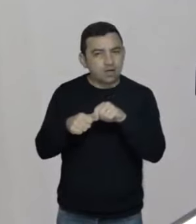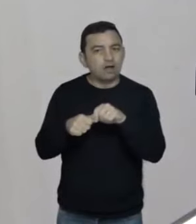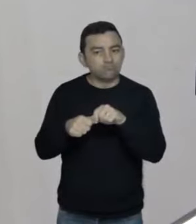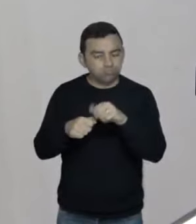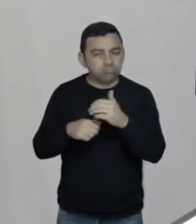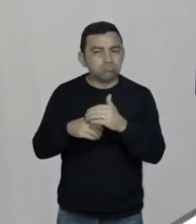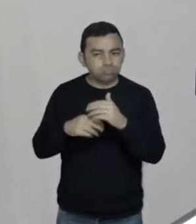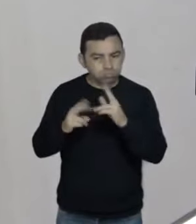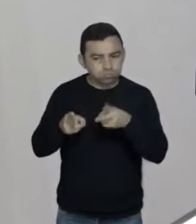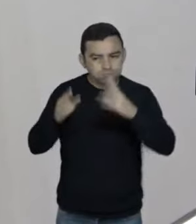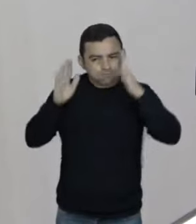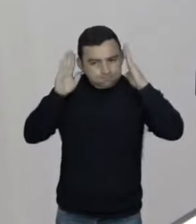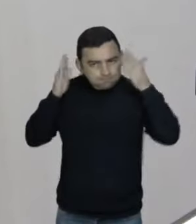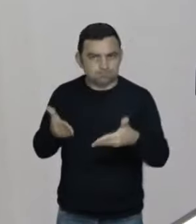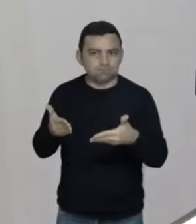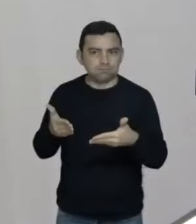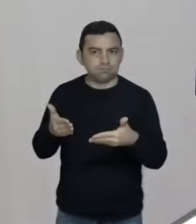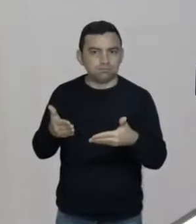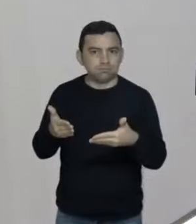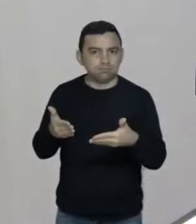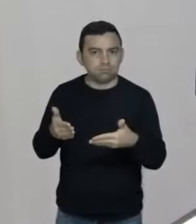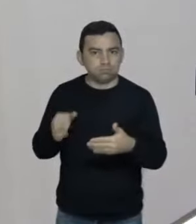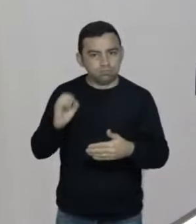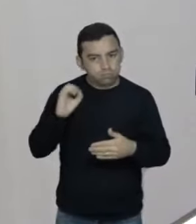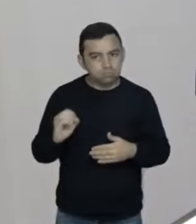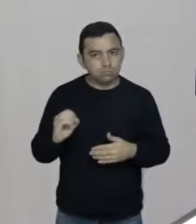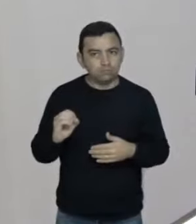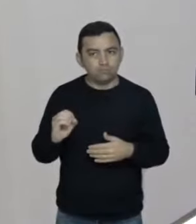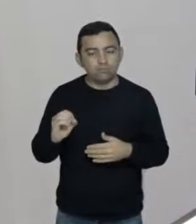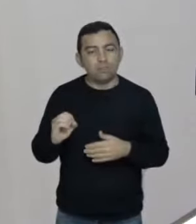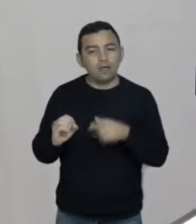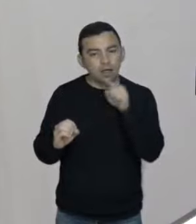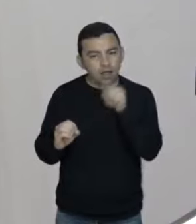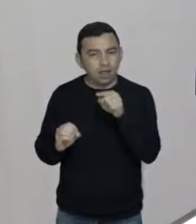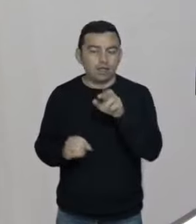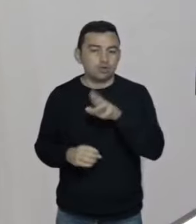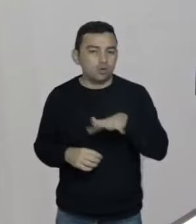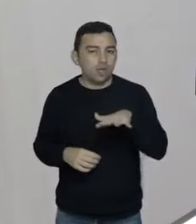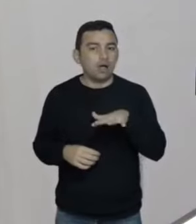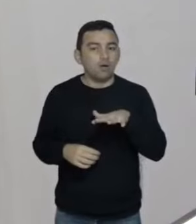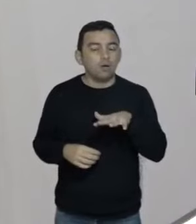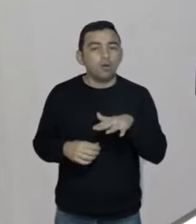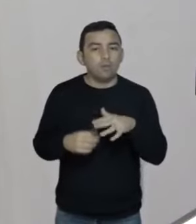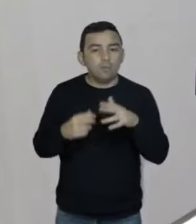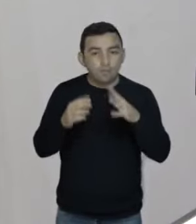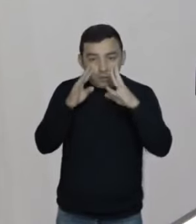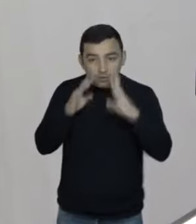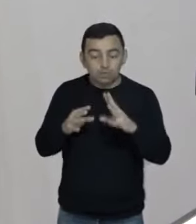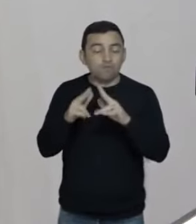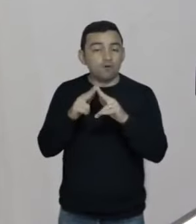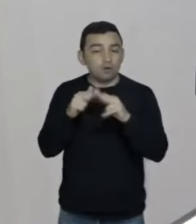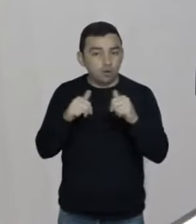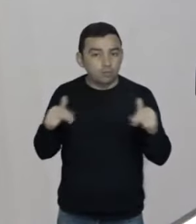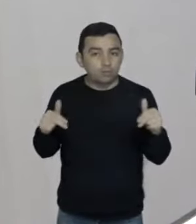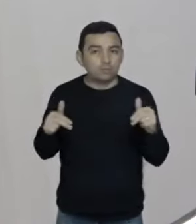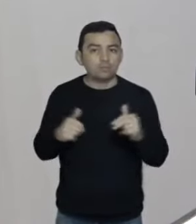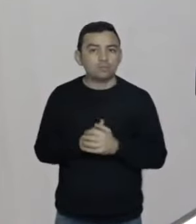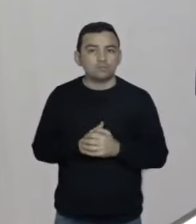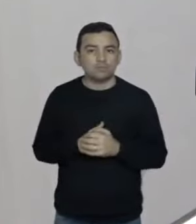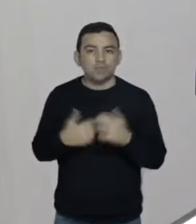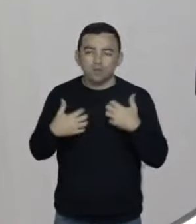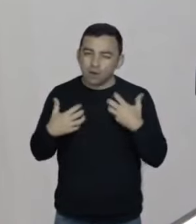que ela fosse prioridade número zero para a Regional da educação aqui de Florianópolis queria dizer